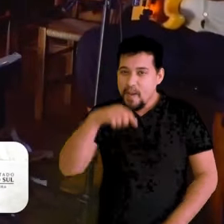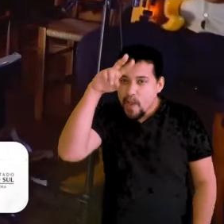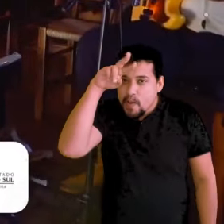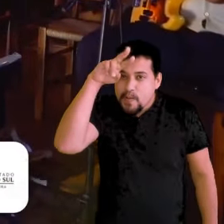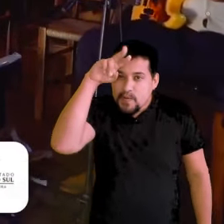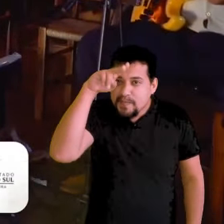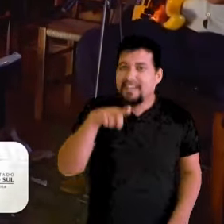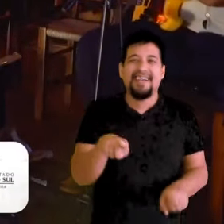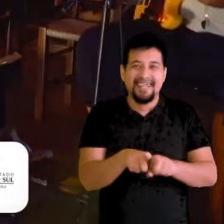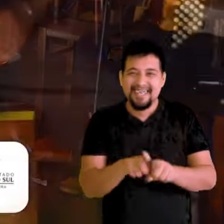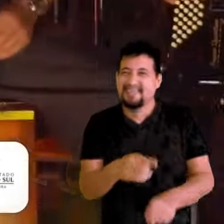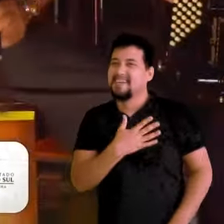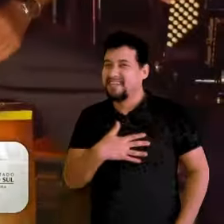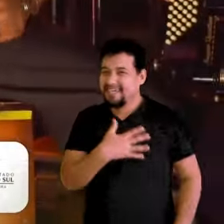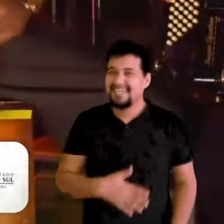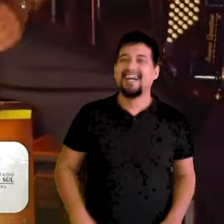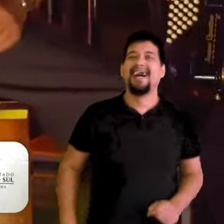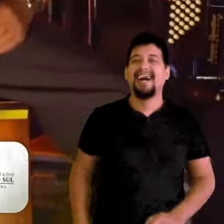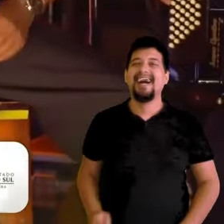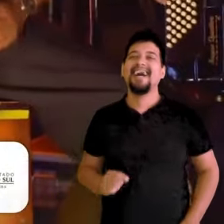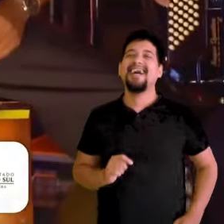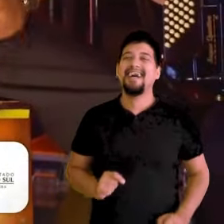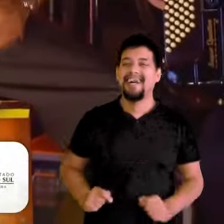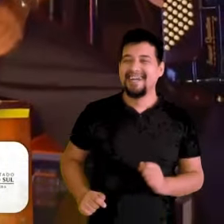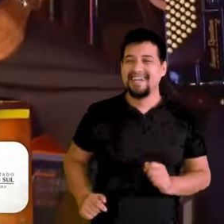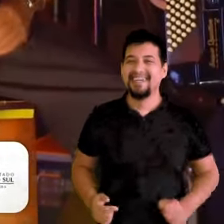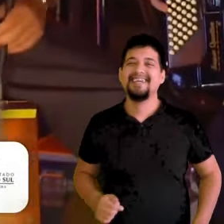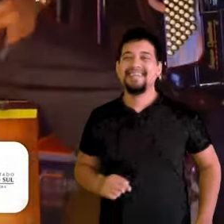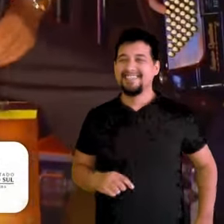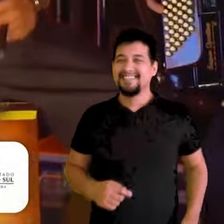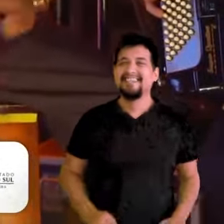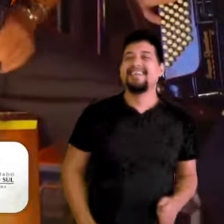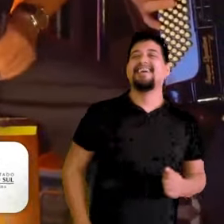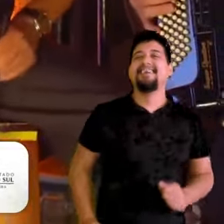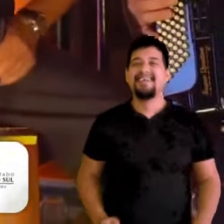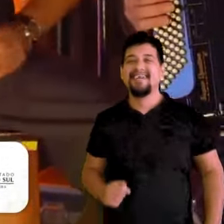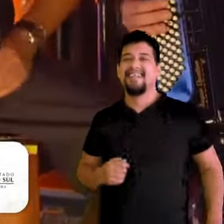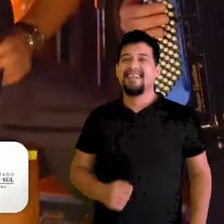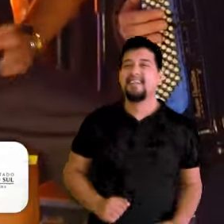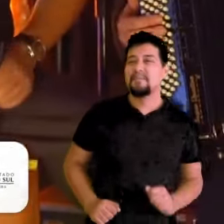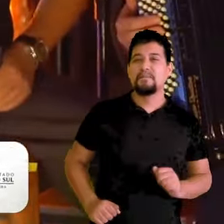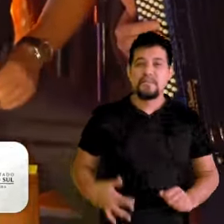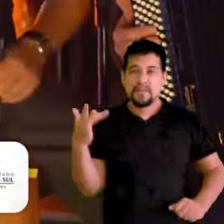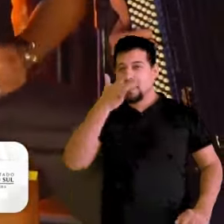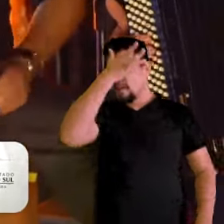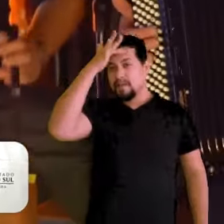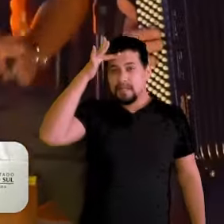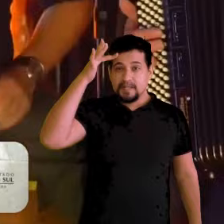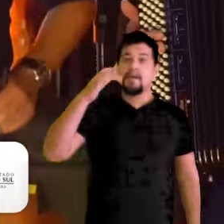Até as formiguinhas do sertão gostam.